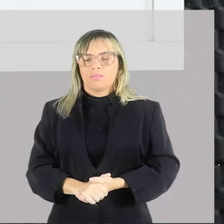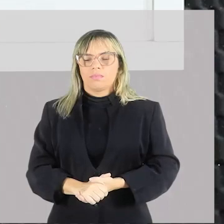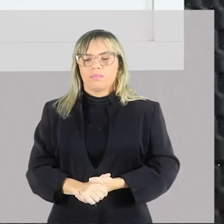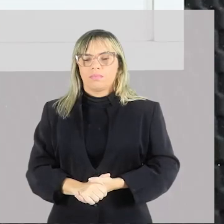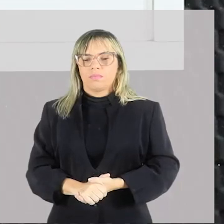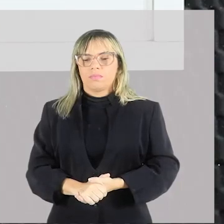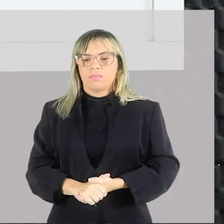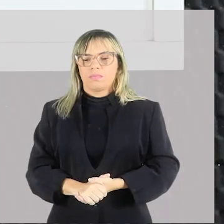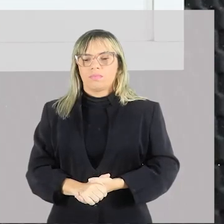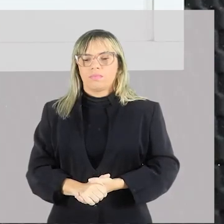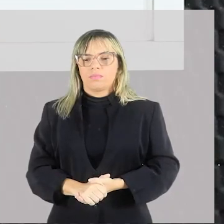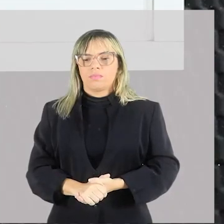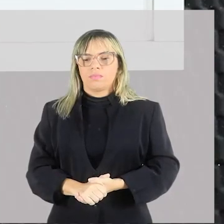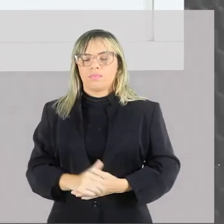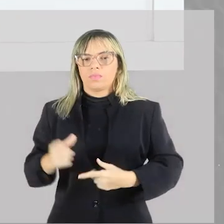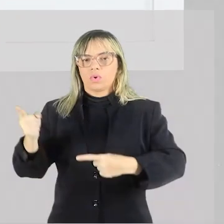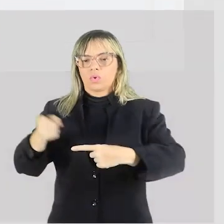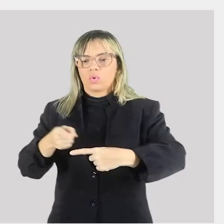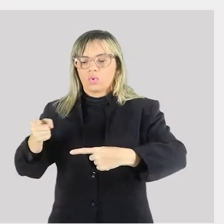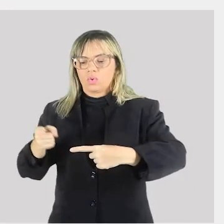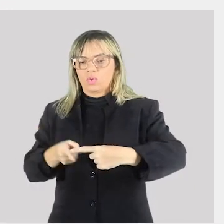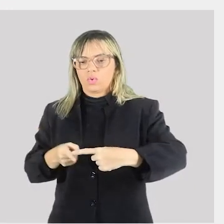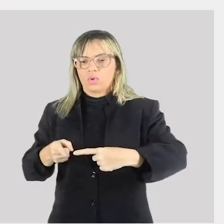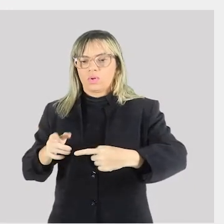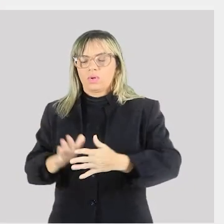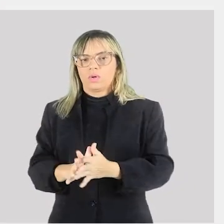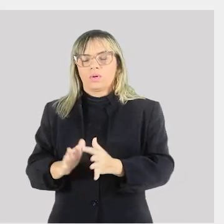podemos aqui